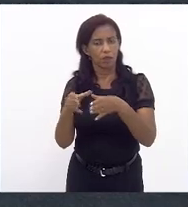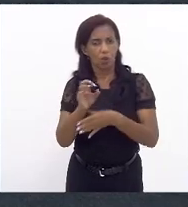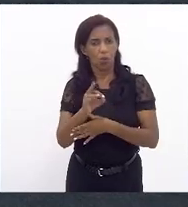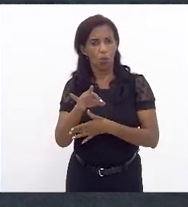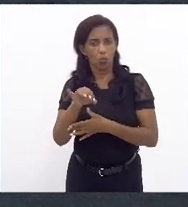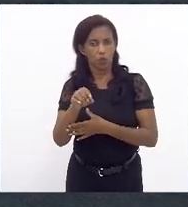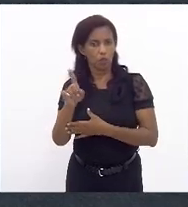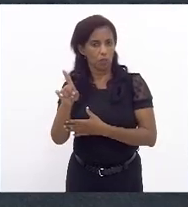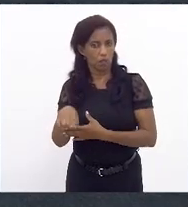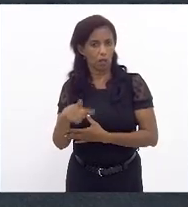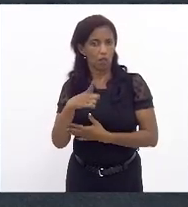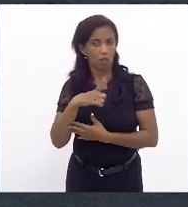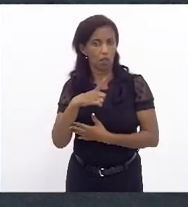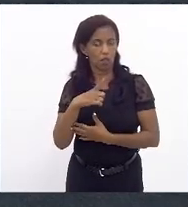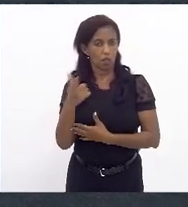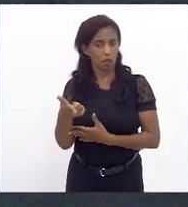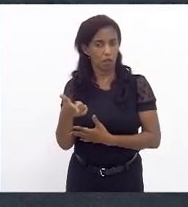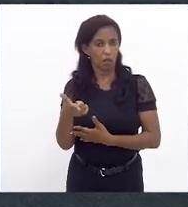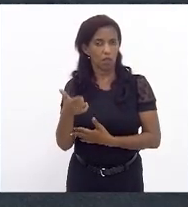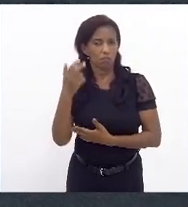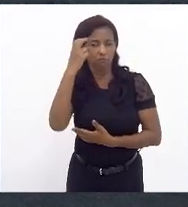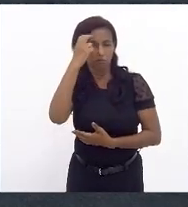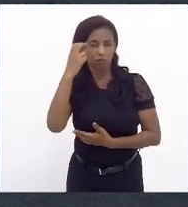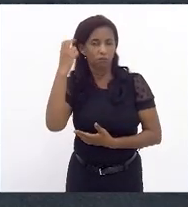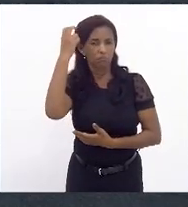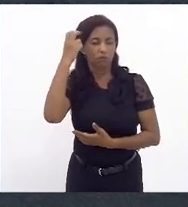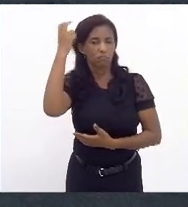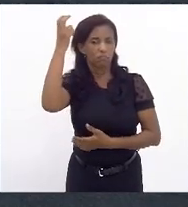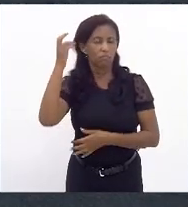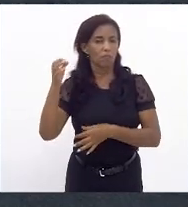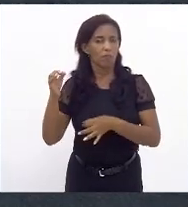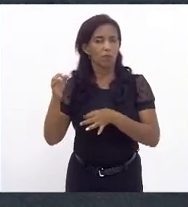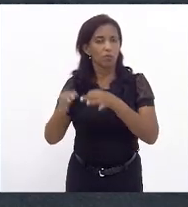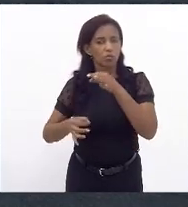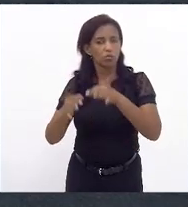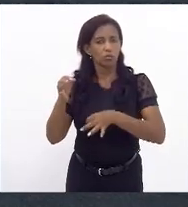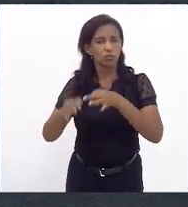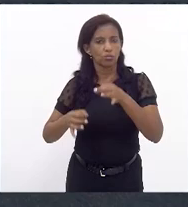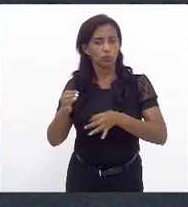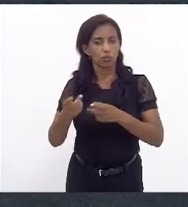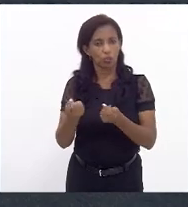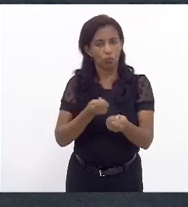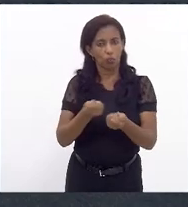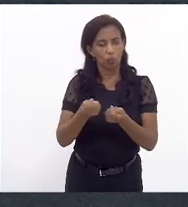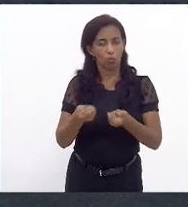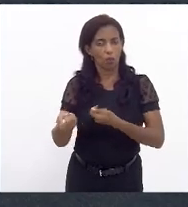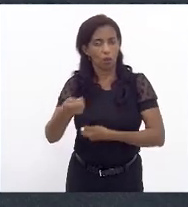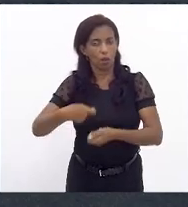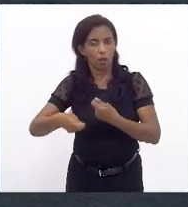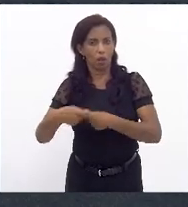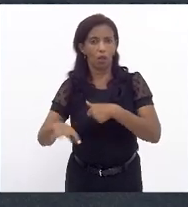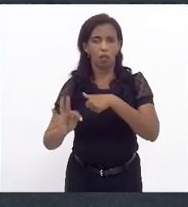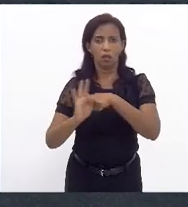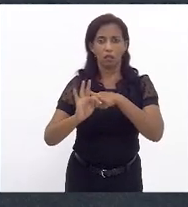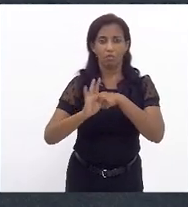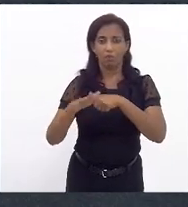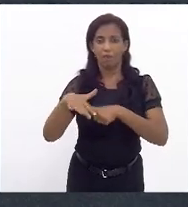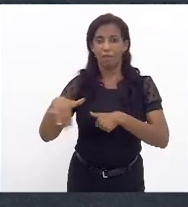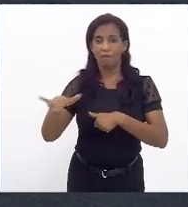é ter notável saber jurídico ou econômico, ou de administração ou técnica em